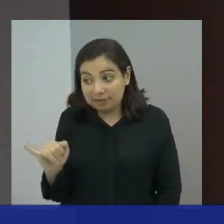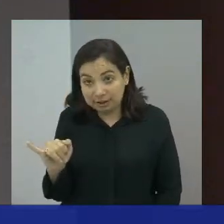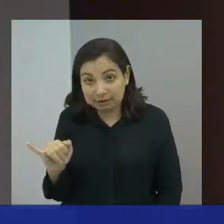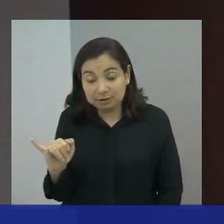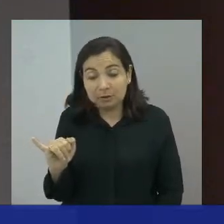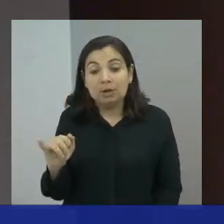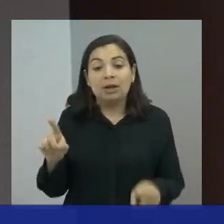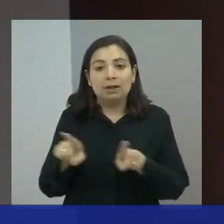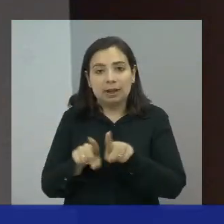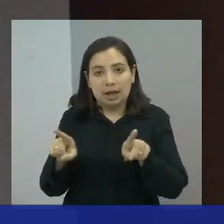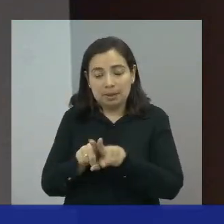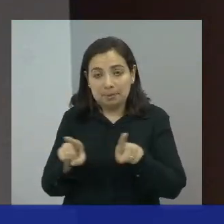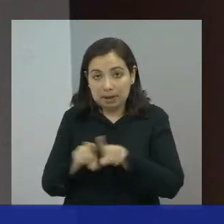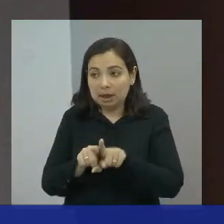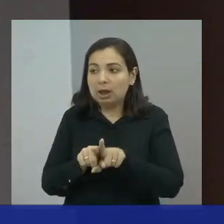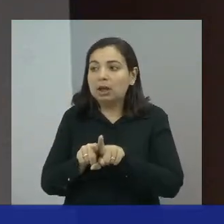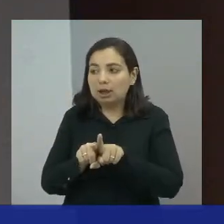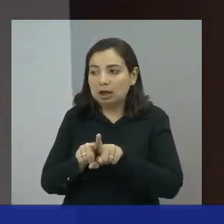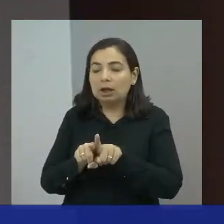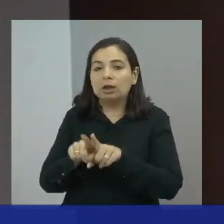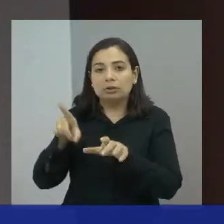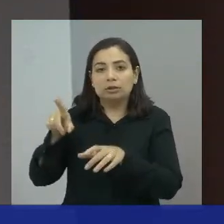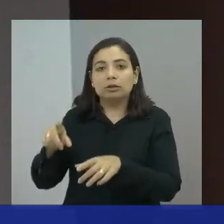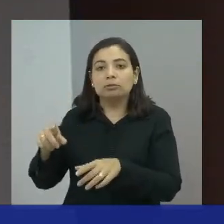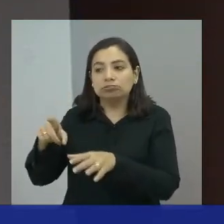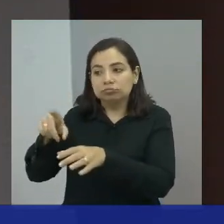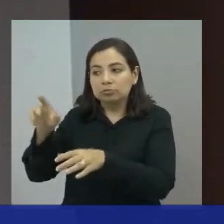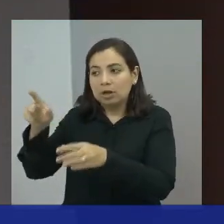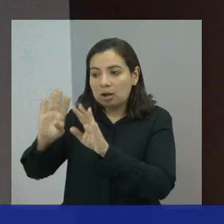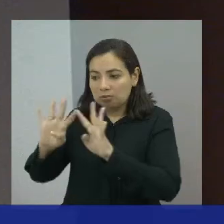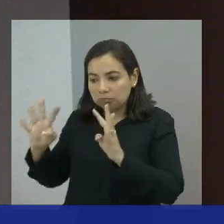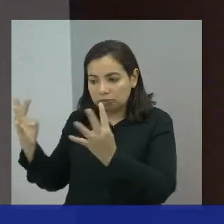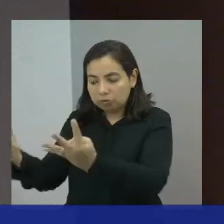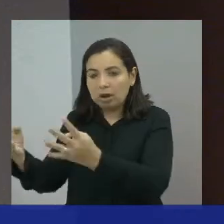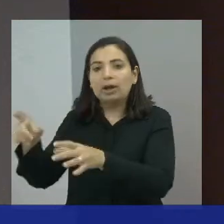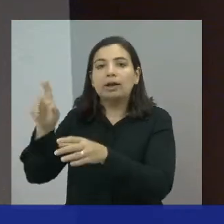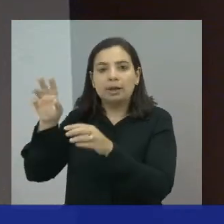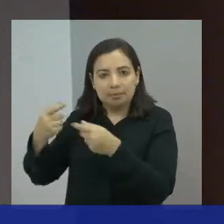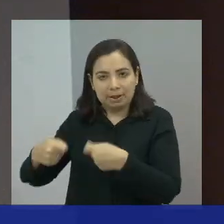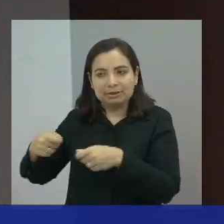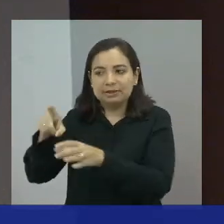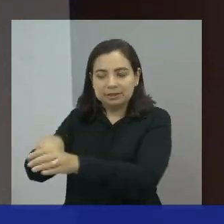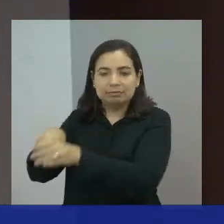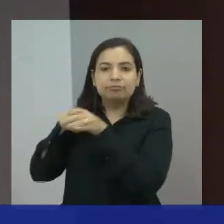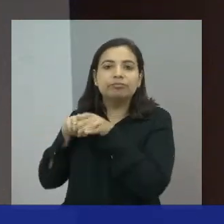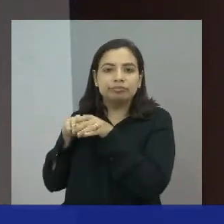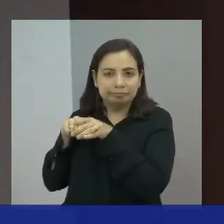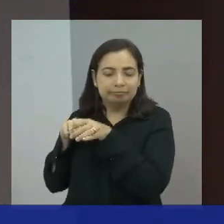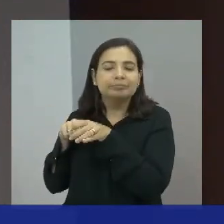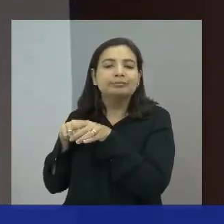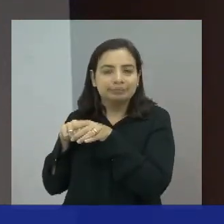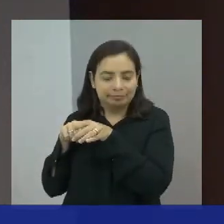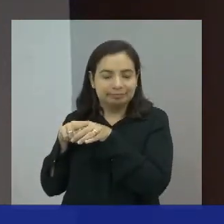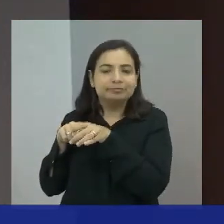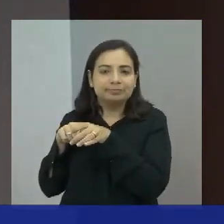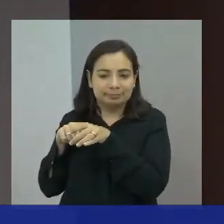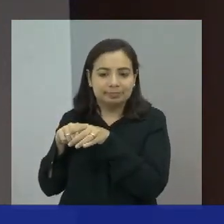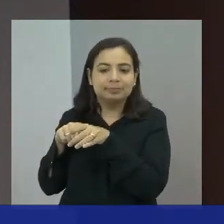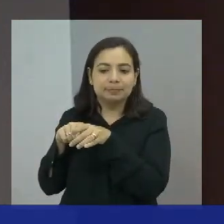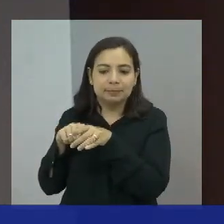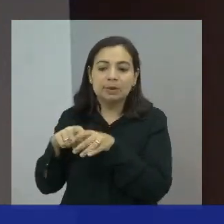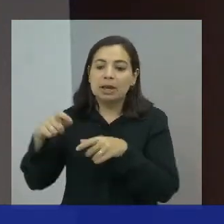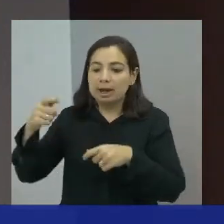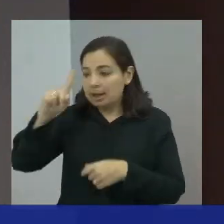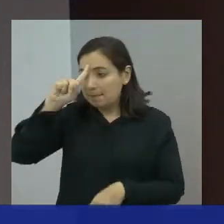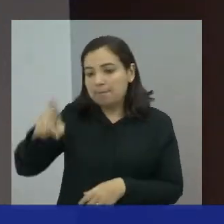o embargo, a interdição, a apreensão, o